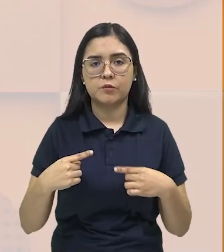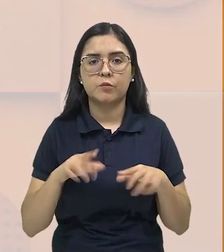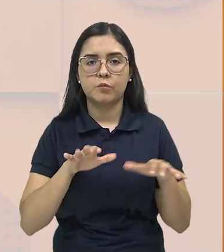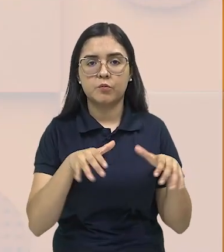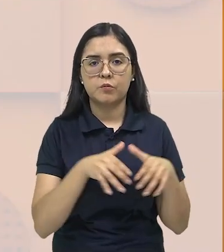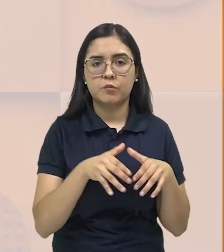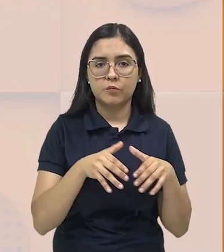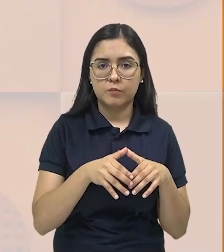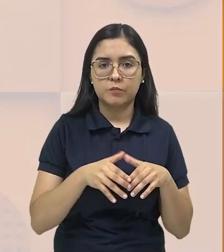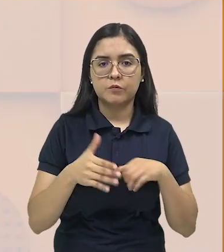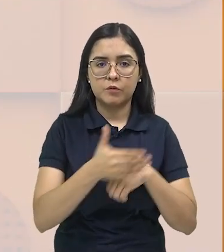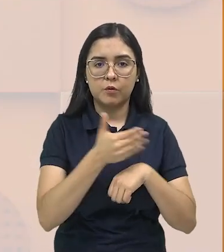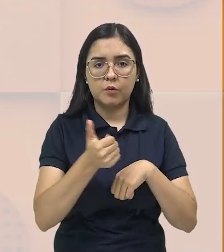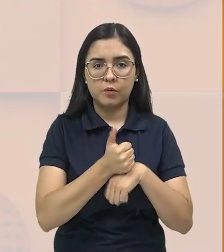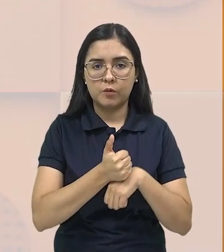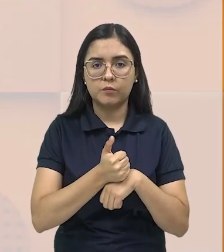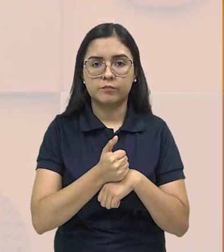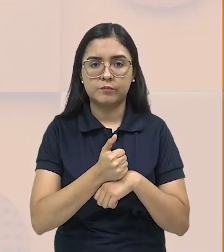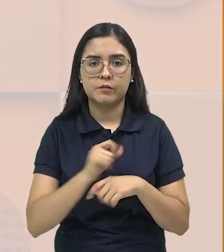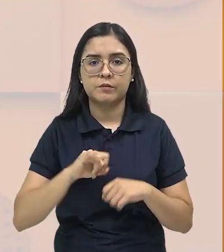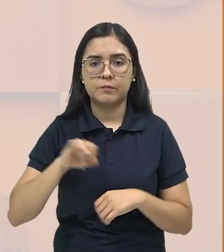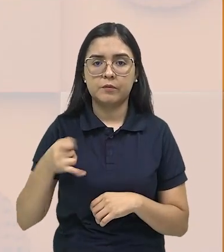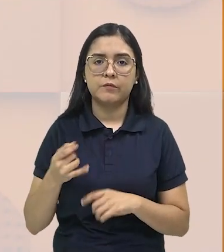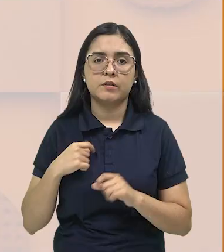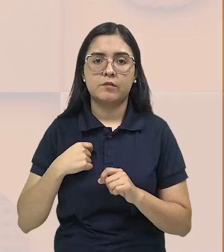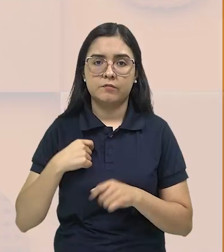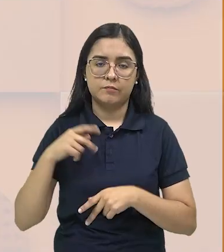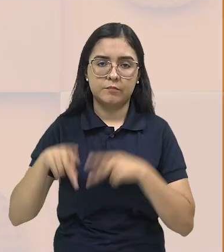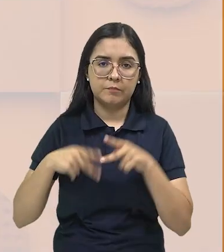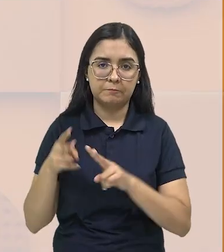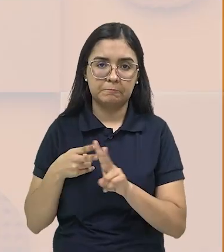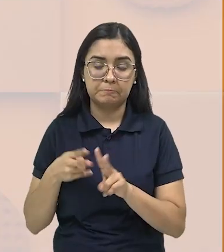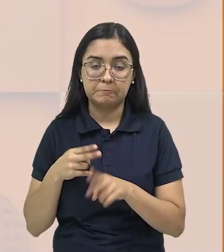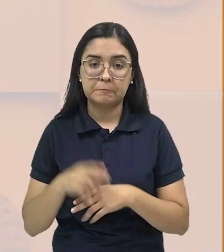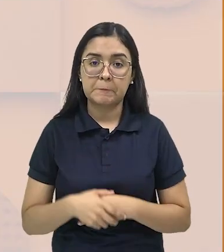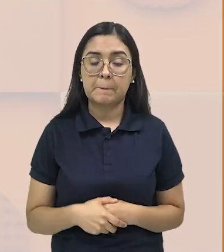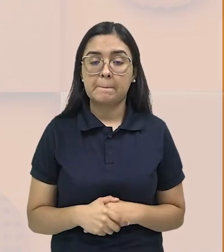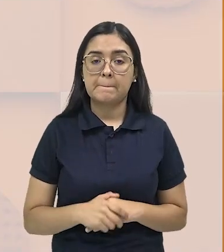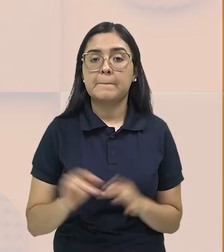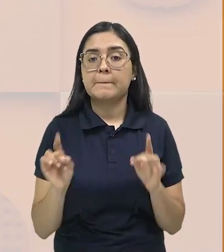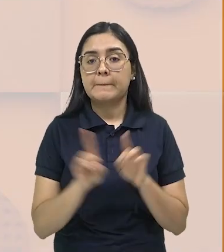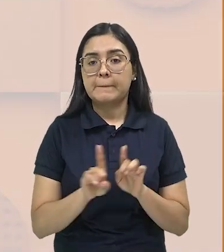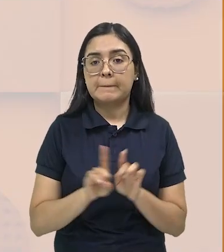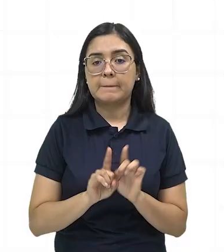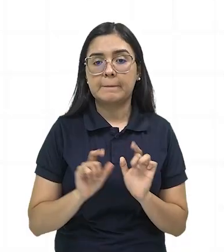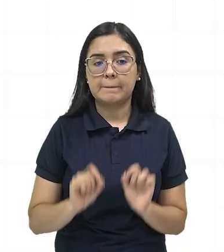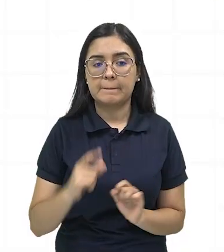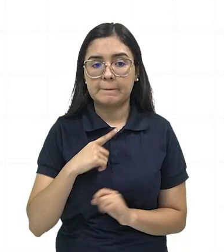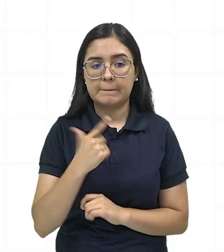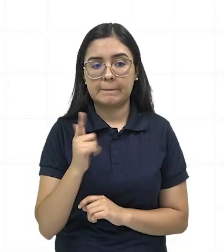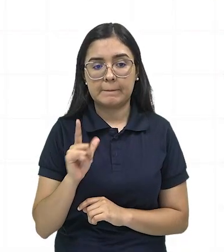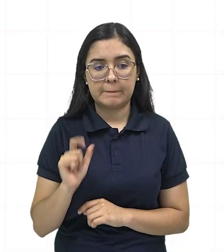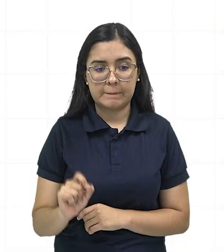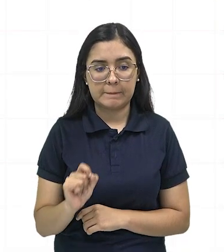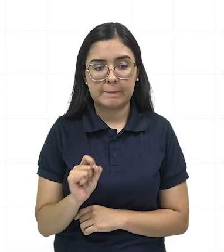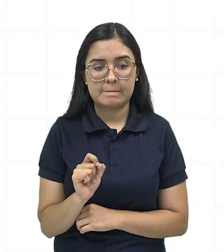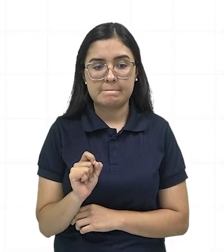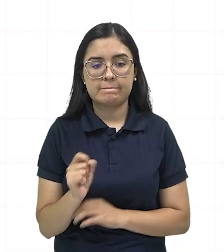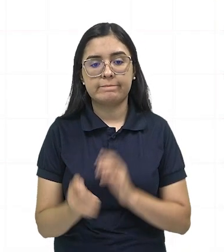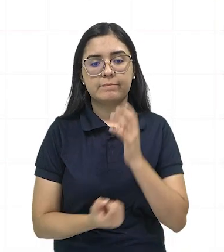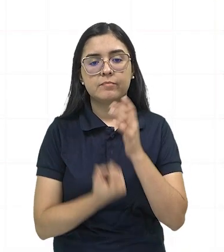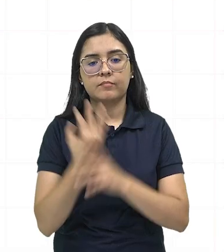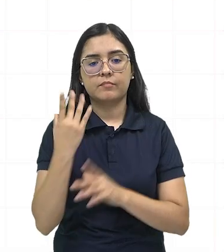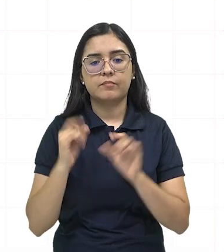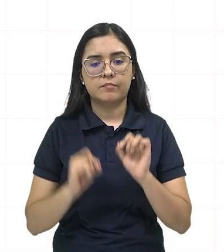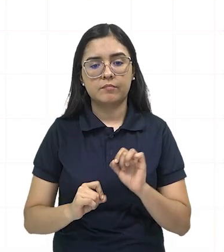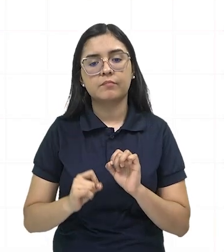os colonos leigos que exploravam ao máximo essa mão de obra, certo? O que mais nós vamos ter ainda aí? Criou